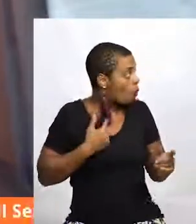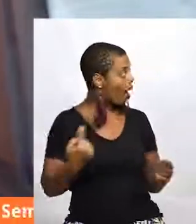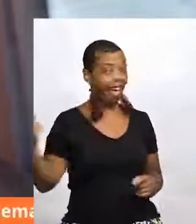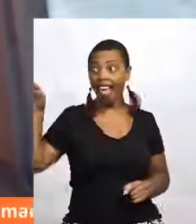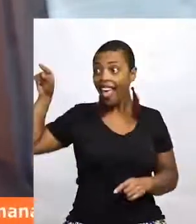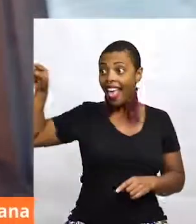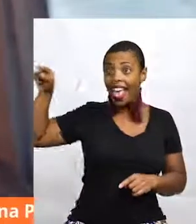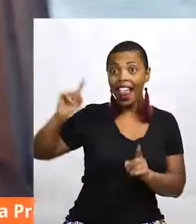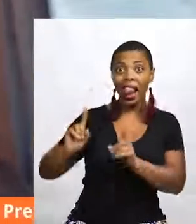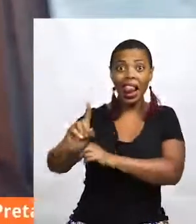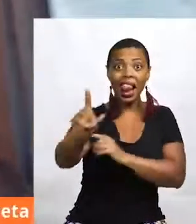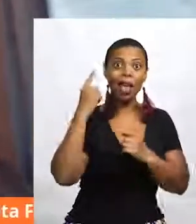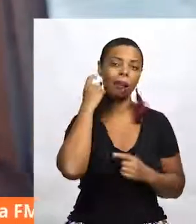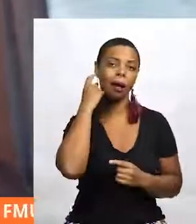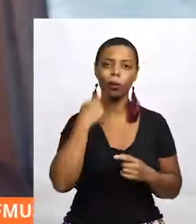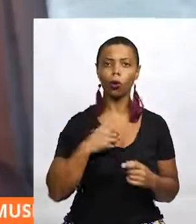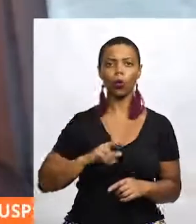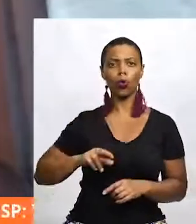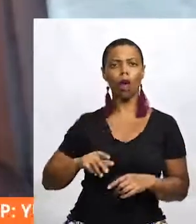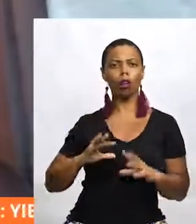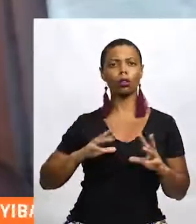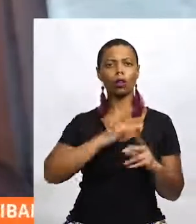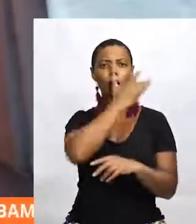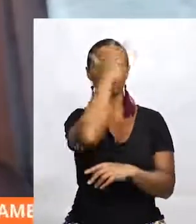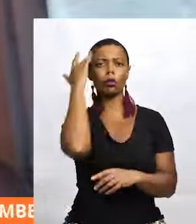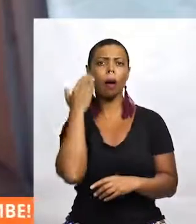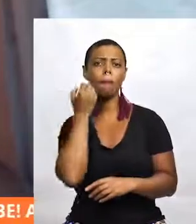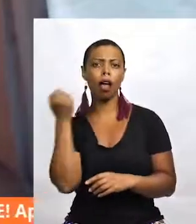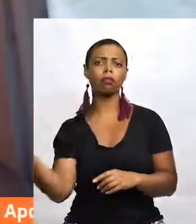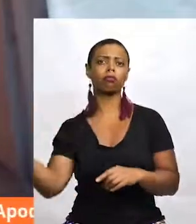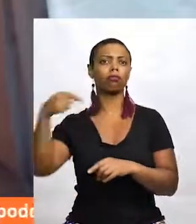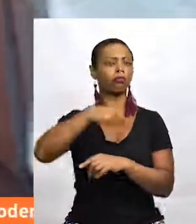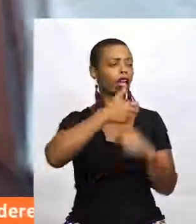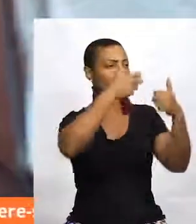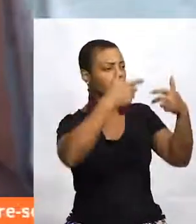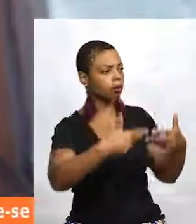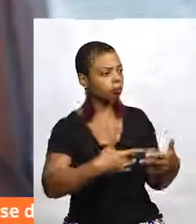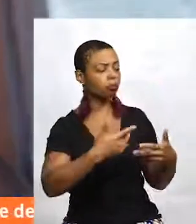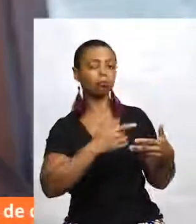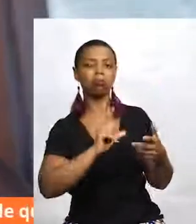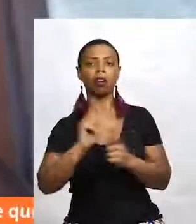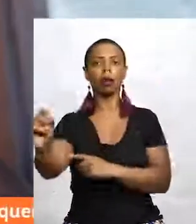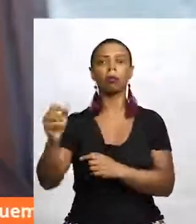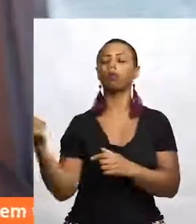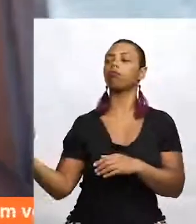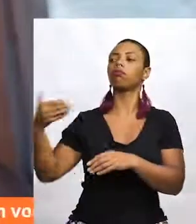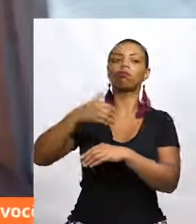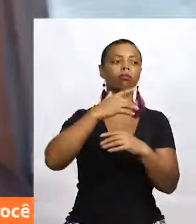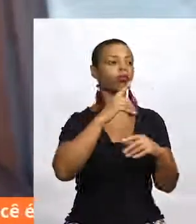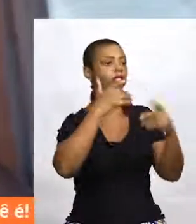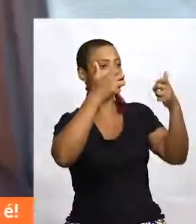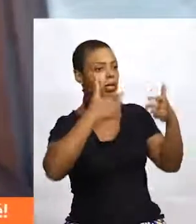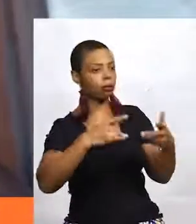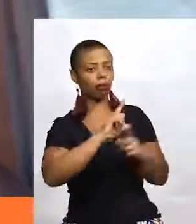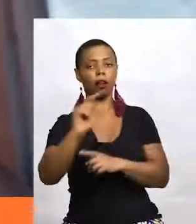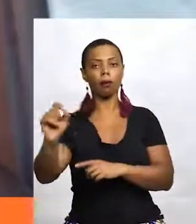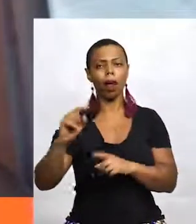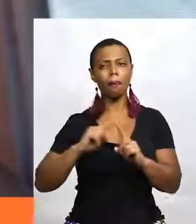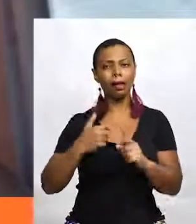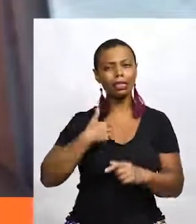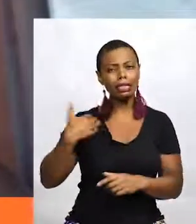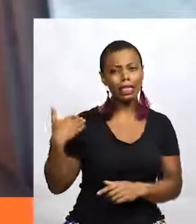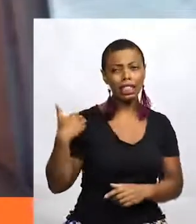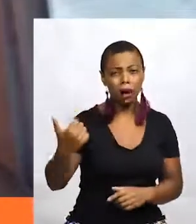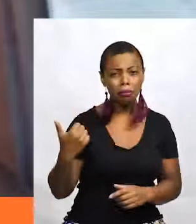brancos chegavam, davam suas declarações e iam embora. A Adriana foi chamada reiteradas vezes, passei por vários